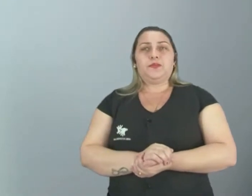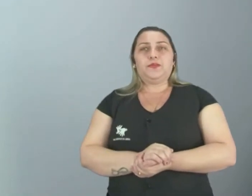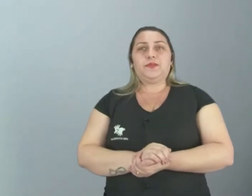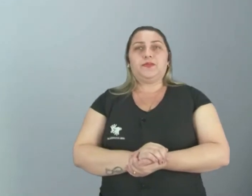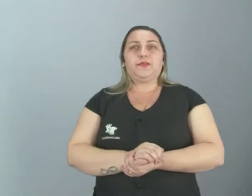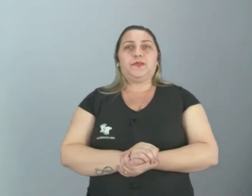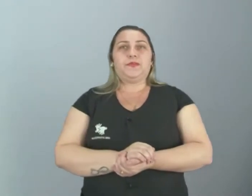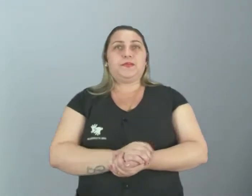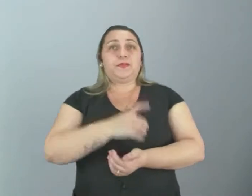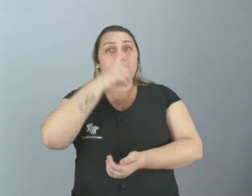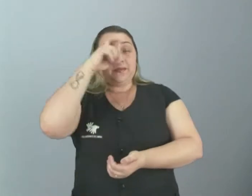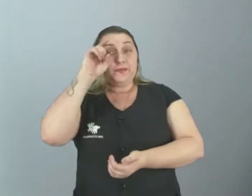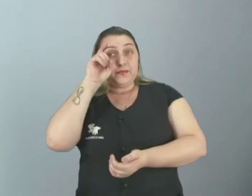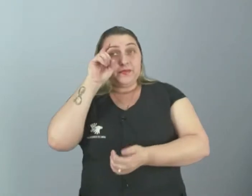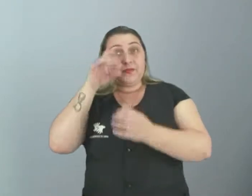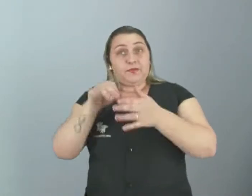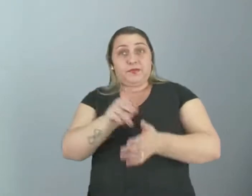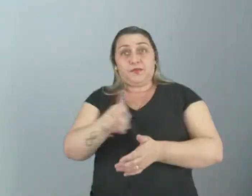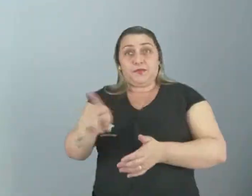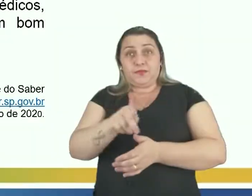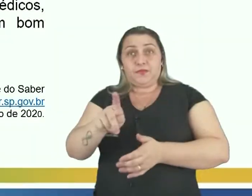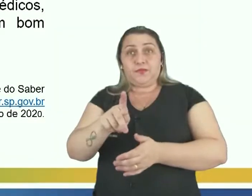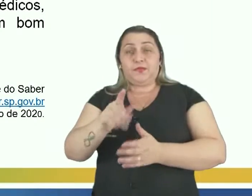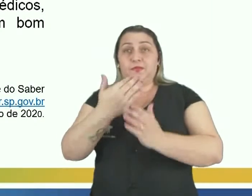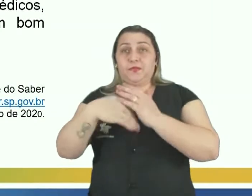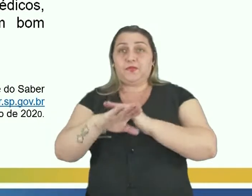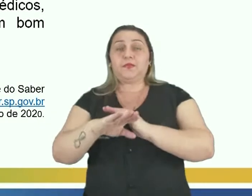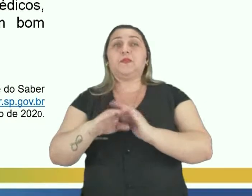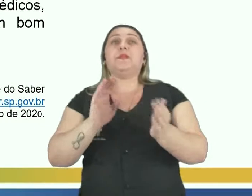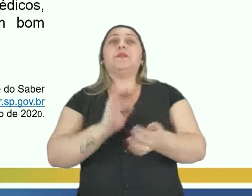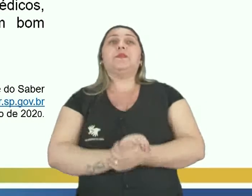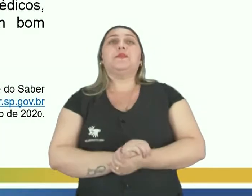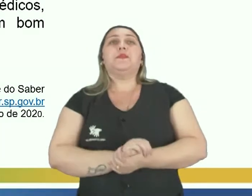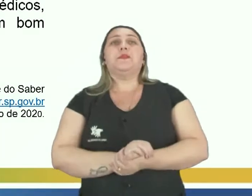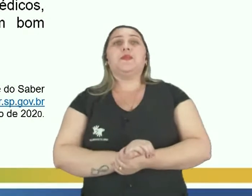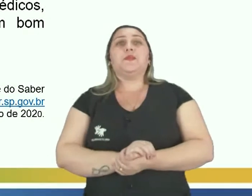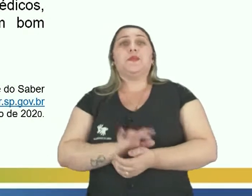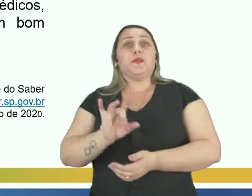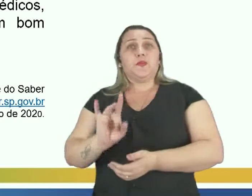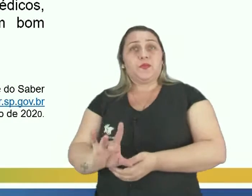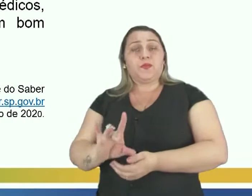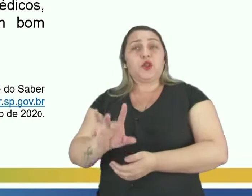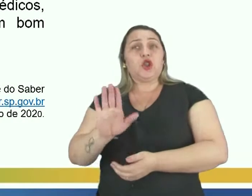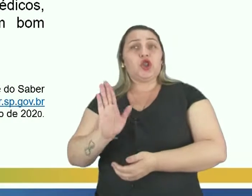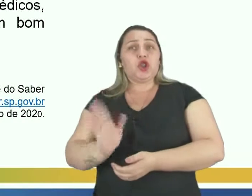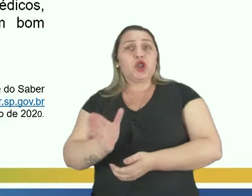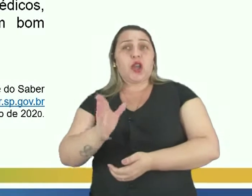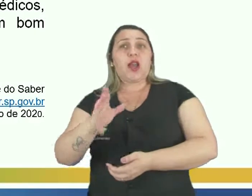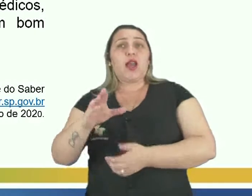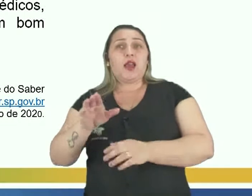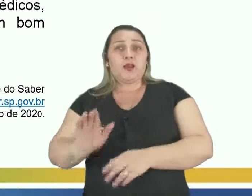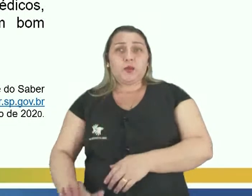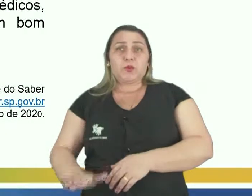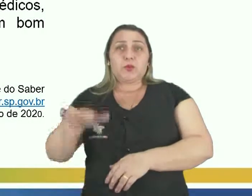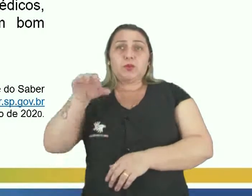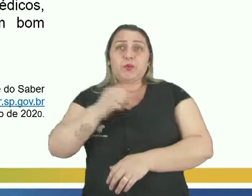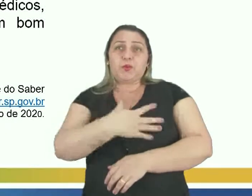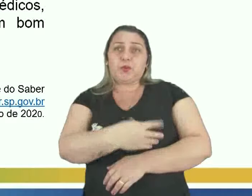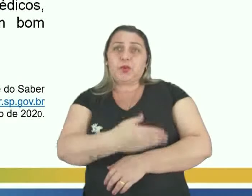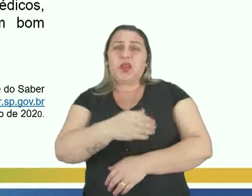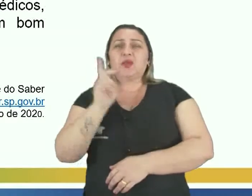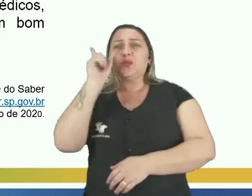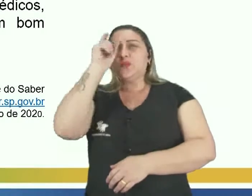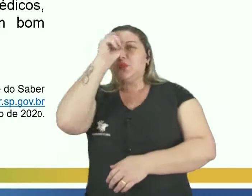de Souza deixou para os professores. Como é essa mensagem? Ela diz assim: só quem já criou seus filhos sabe o